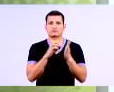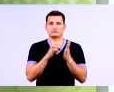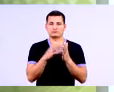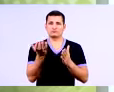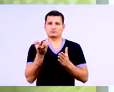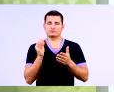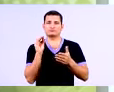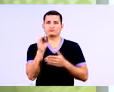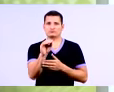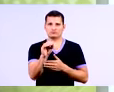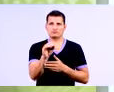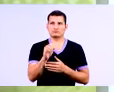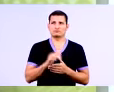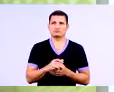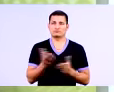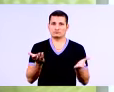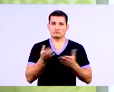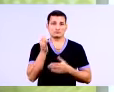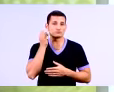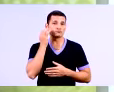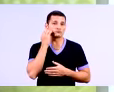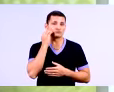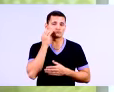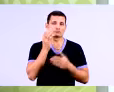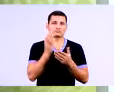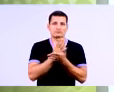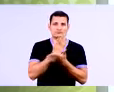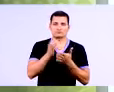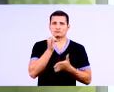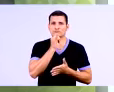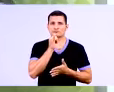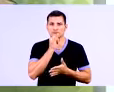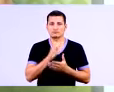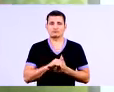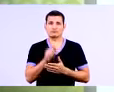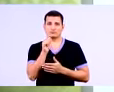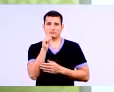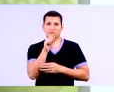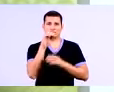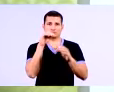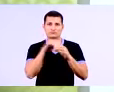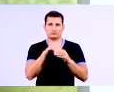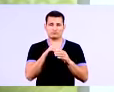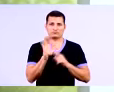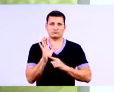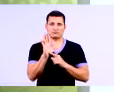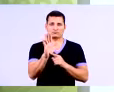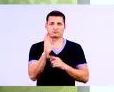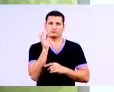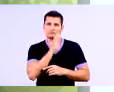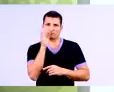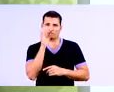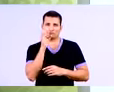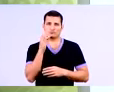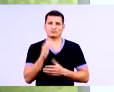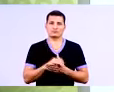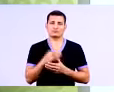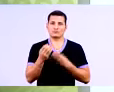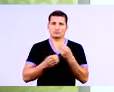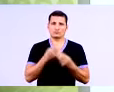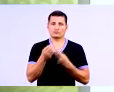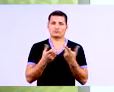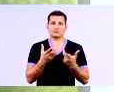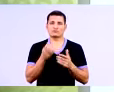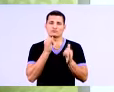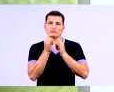colocar. Vamos ver alguns exemplos. Aqui dentro, eu vou mostrar rapidamente onde você declara